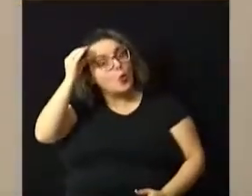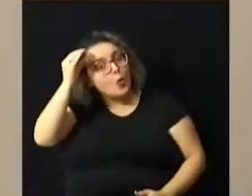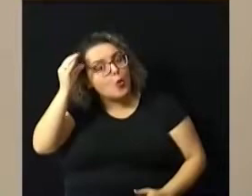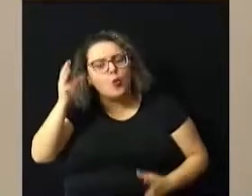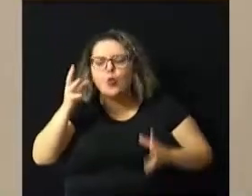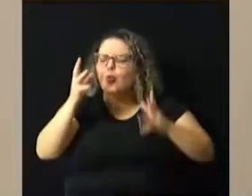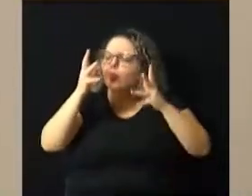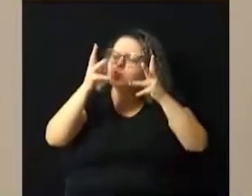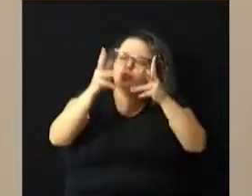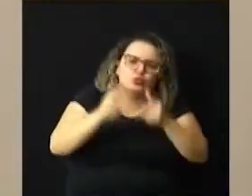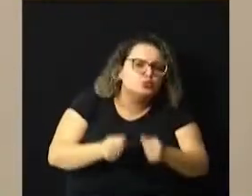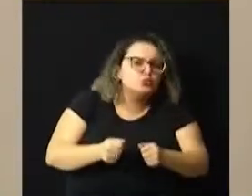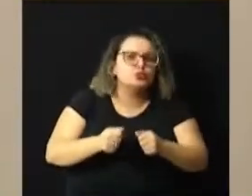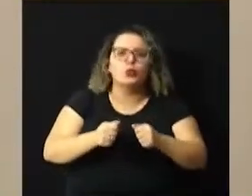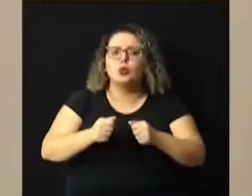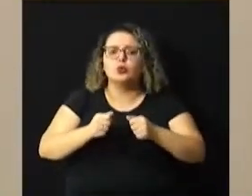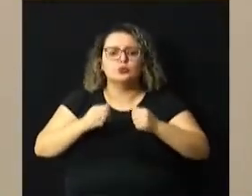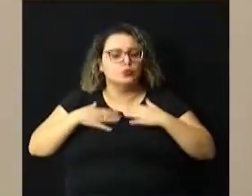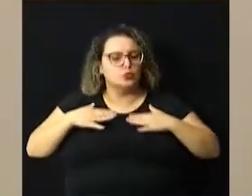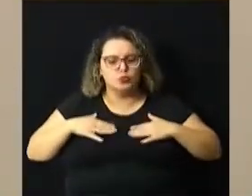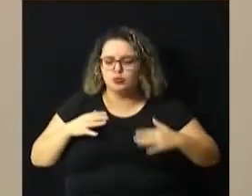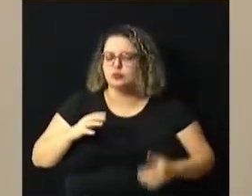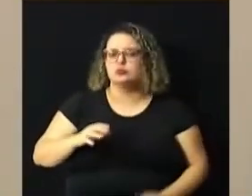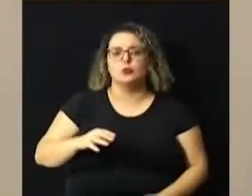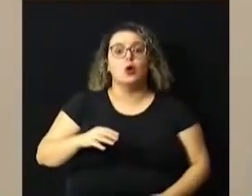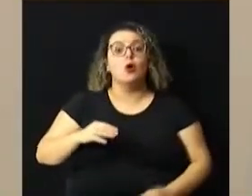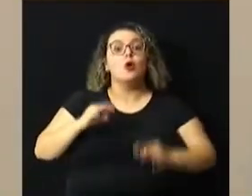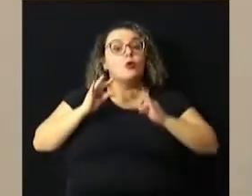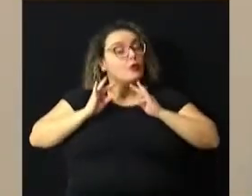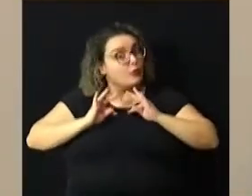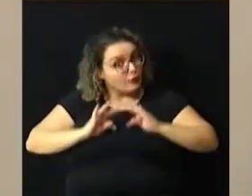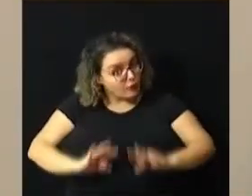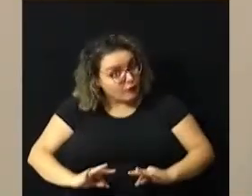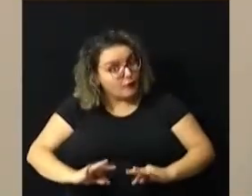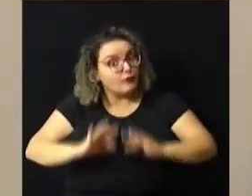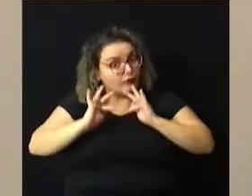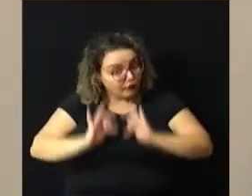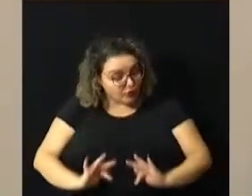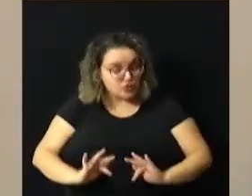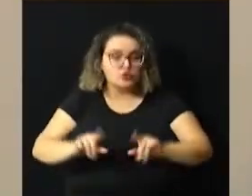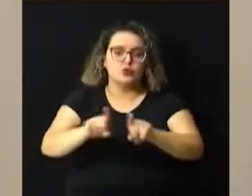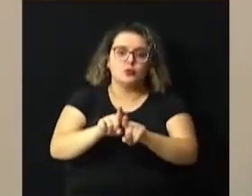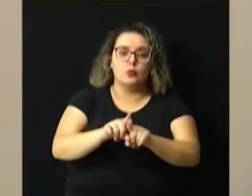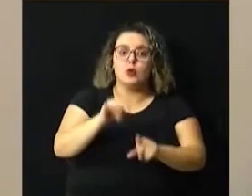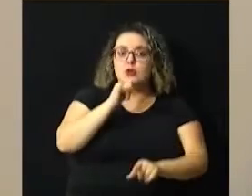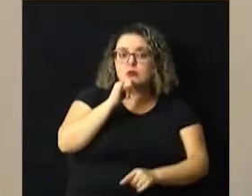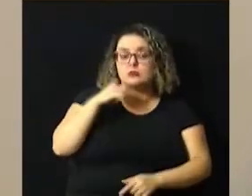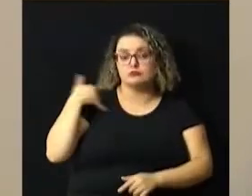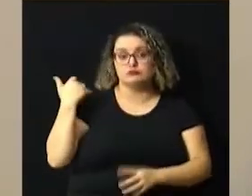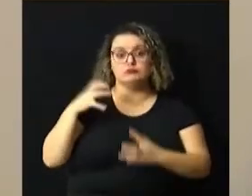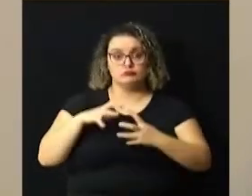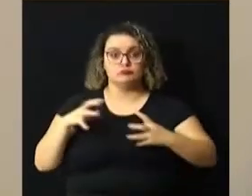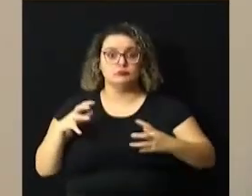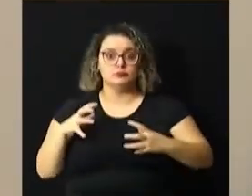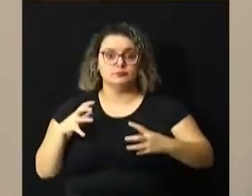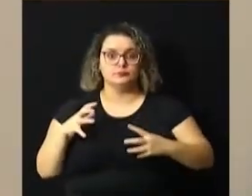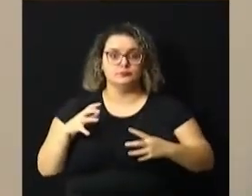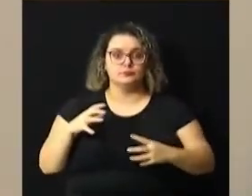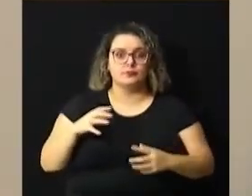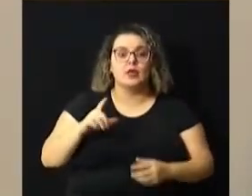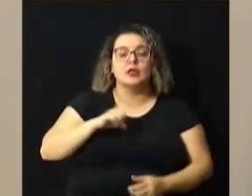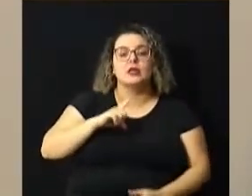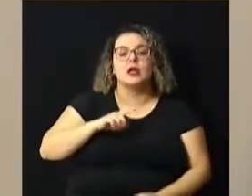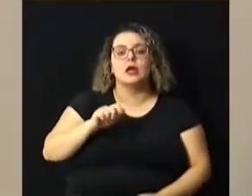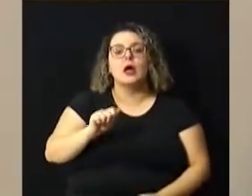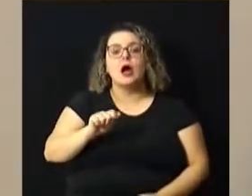cognitivo, tudo funcionais, mesmo. Tudo. Fisiológicos, até, por exemplo, um idoso. Se eu vou atender ele, que ele tem um